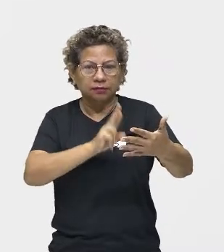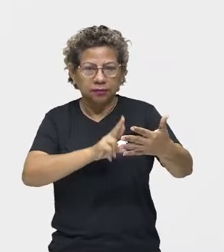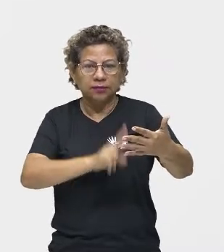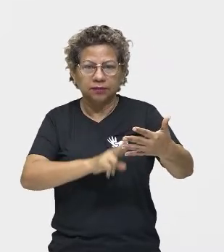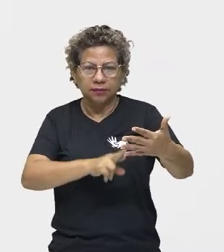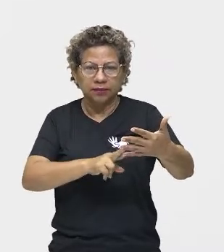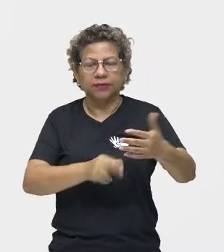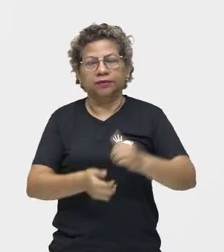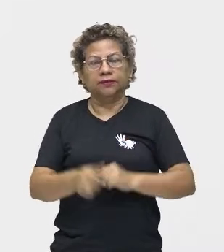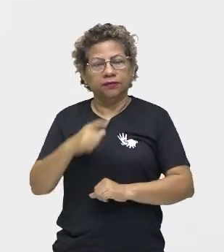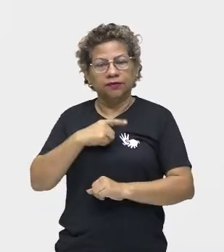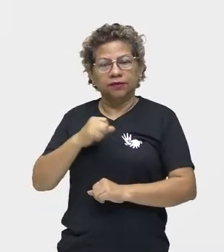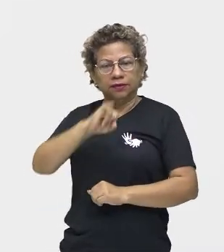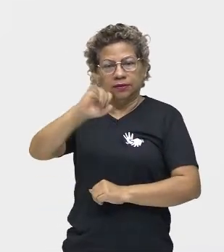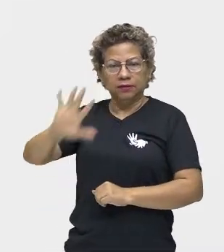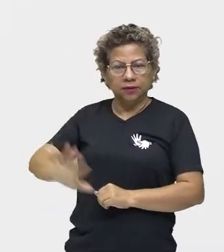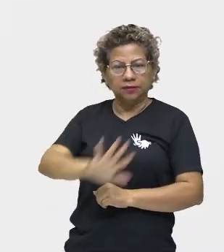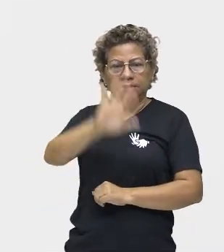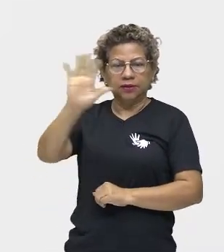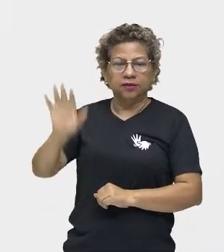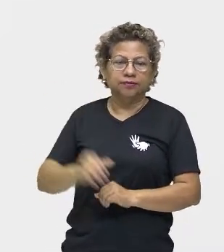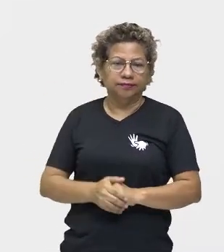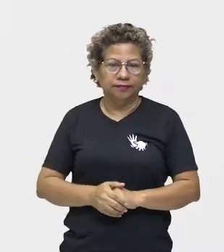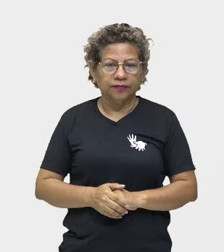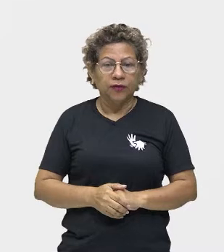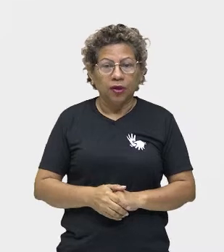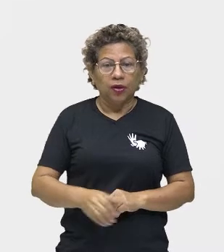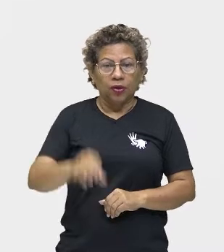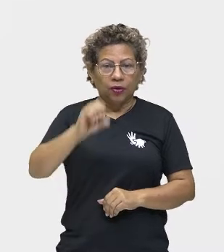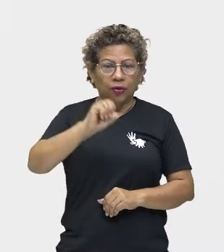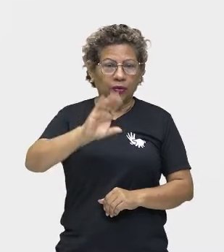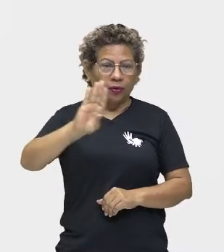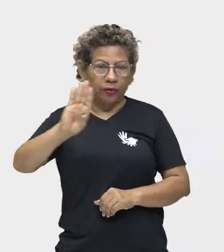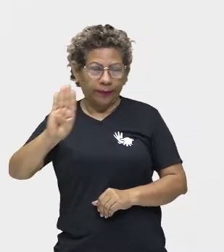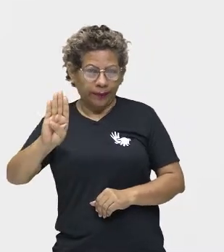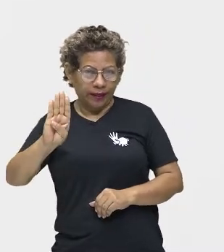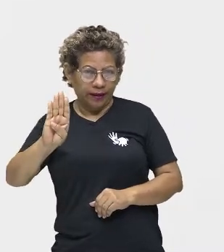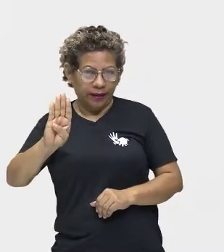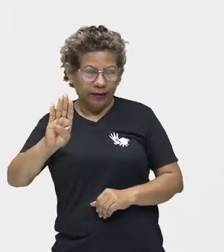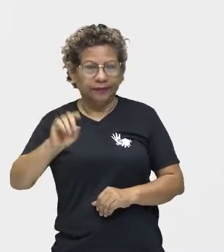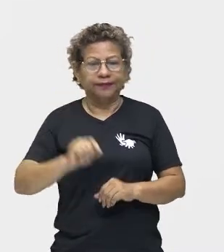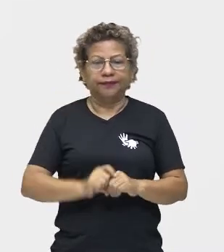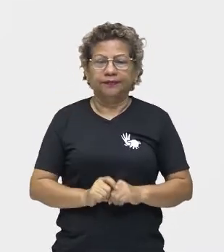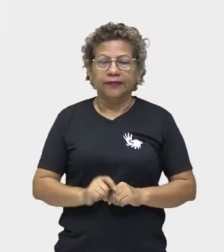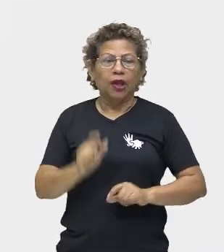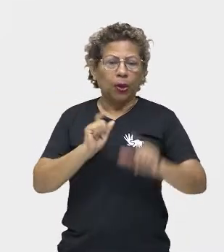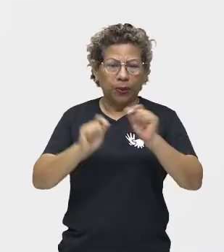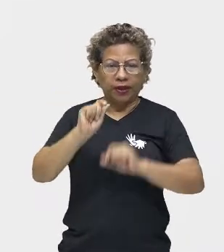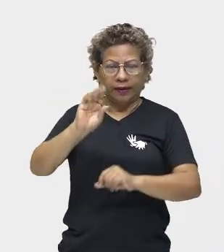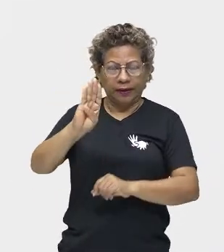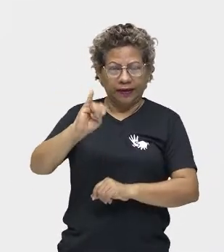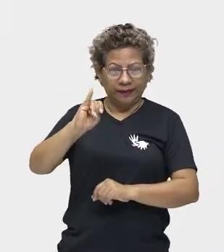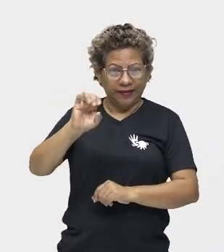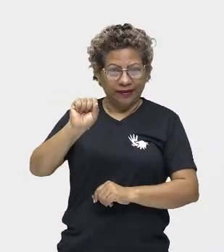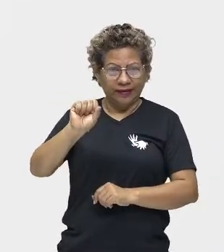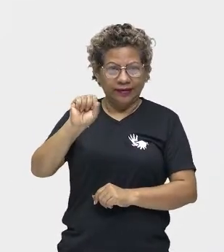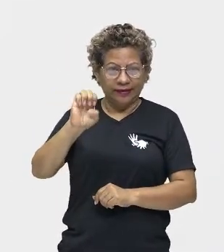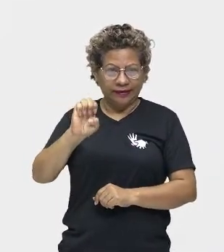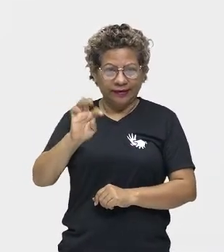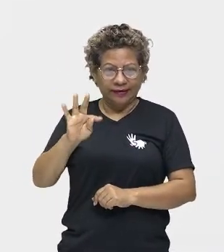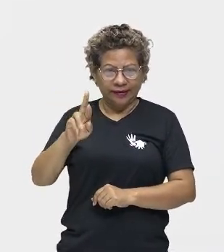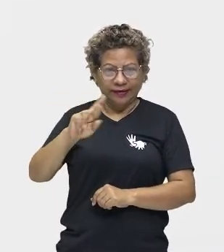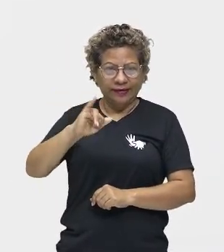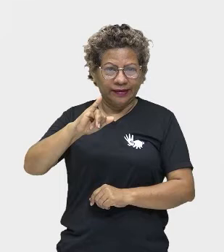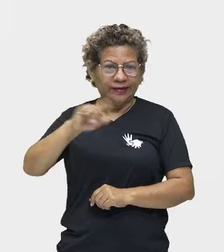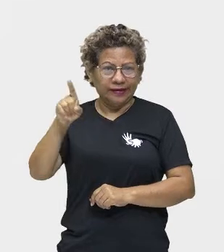seguir, OB é bissetriz do ângulo AOC. Determine a medida do